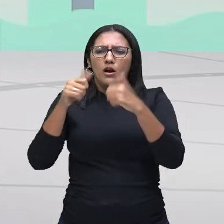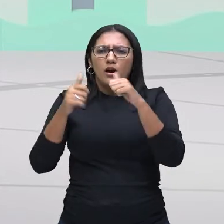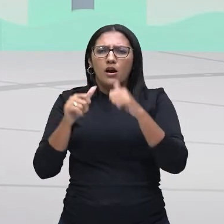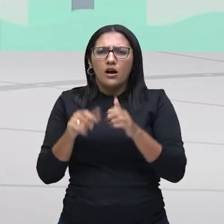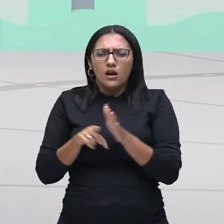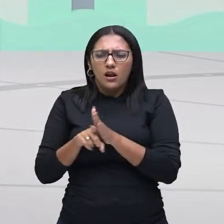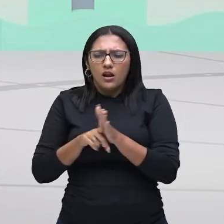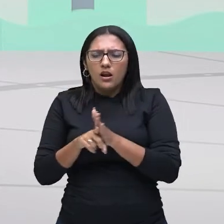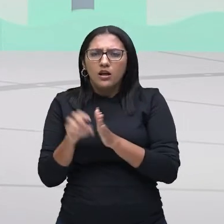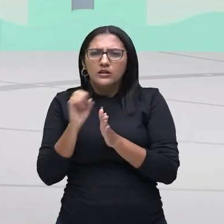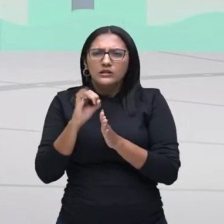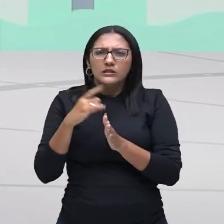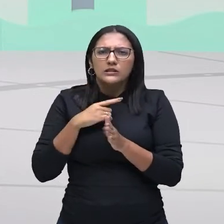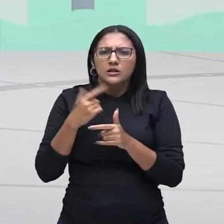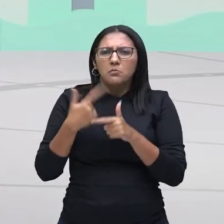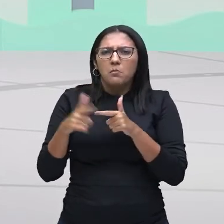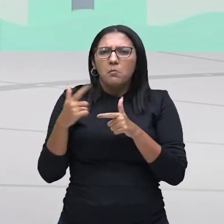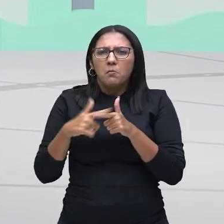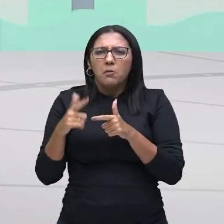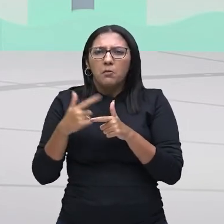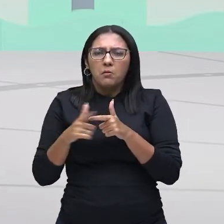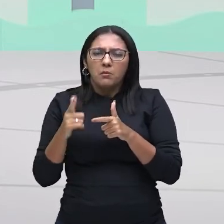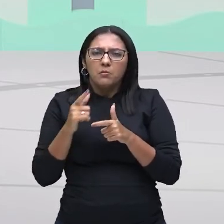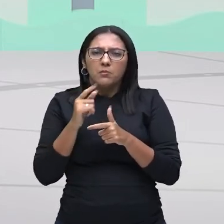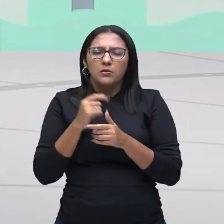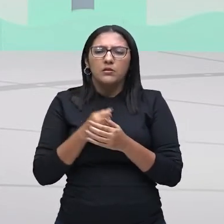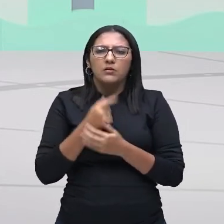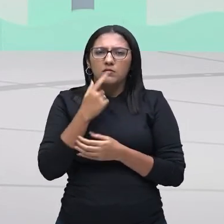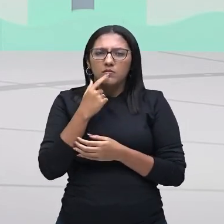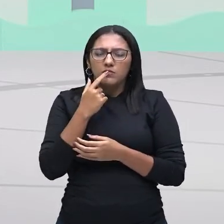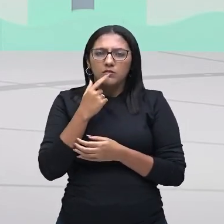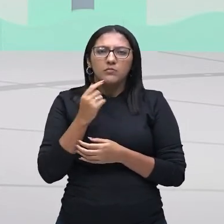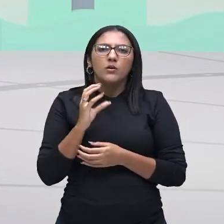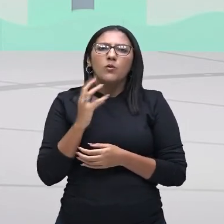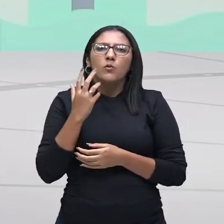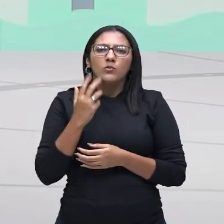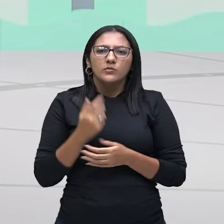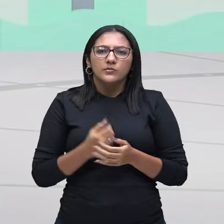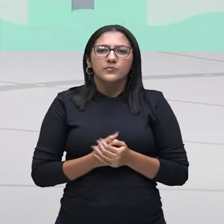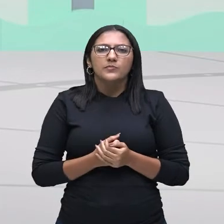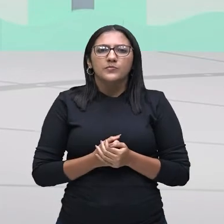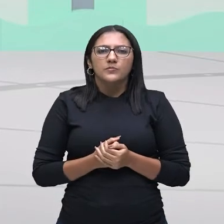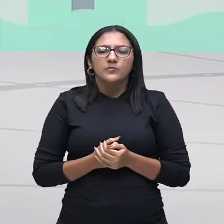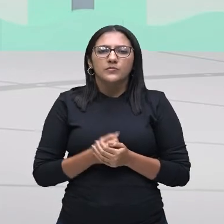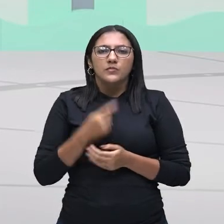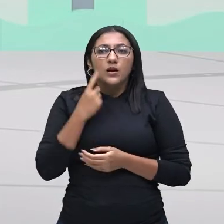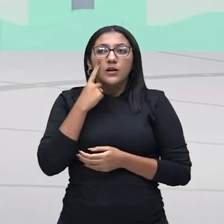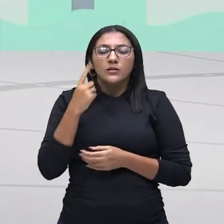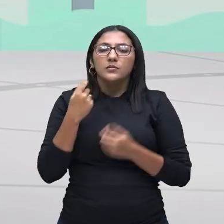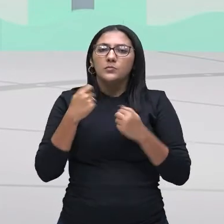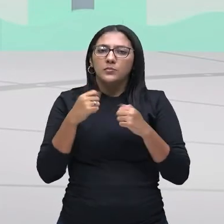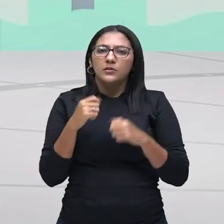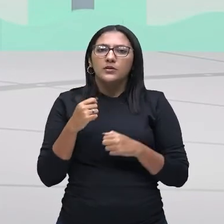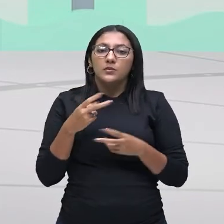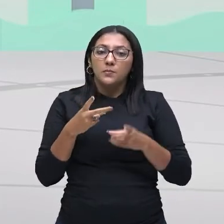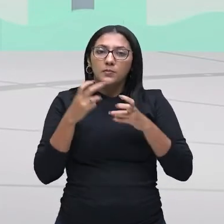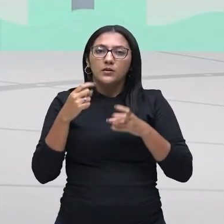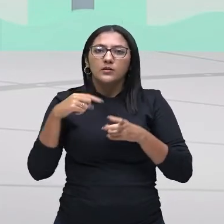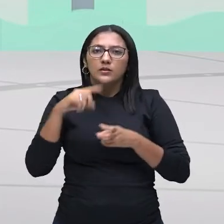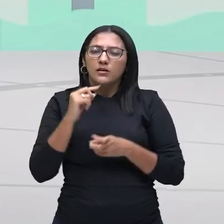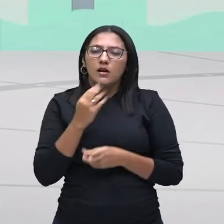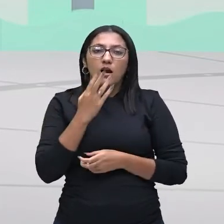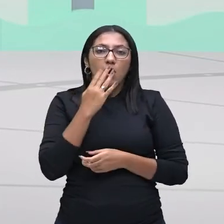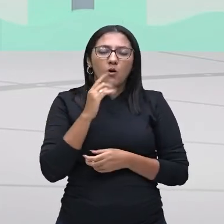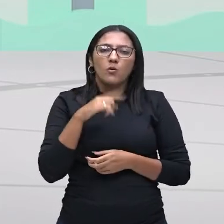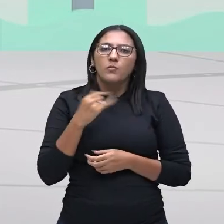existe possibilidade de pouco de sangue ali naquela urina, certo? Então sempre observem o xixi de vocês, porque é